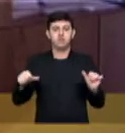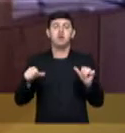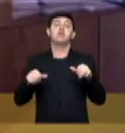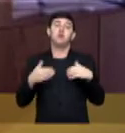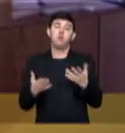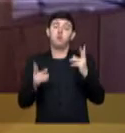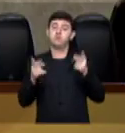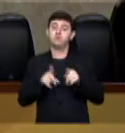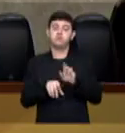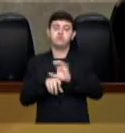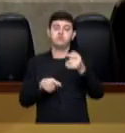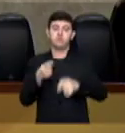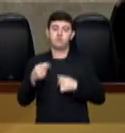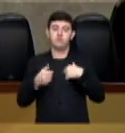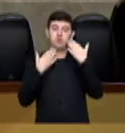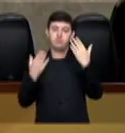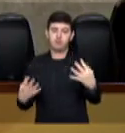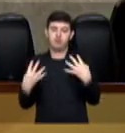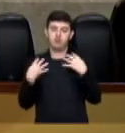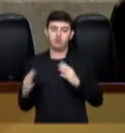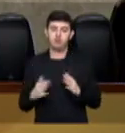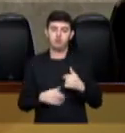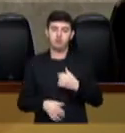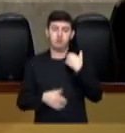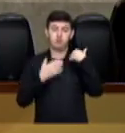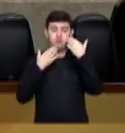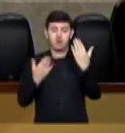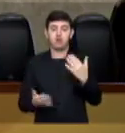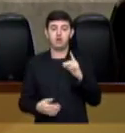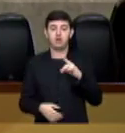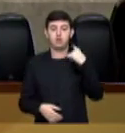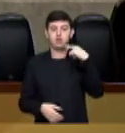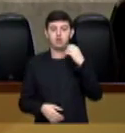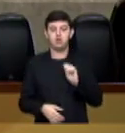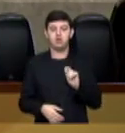obrigado. Muito obrigado, doutor Alexandre Cruel Jobim.